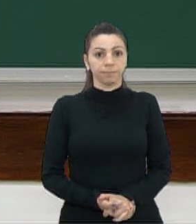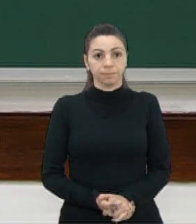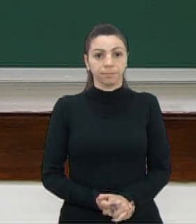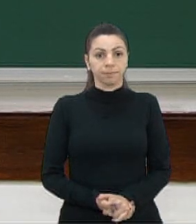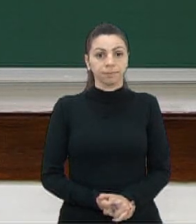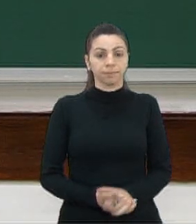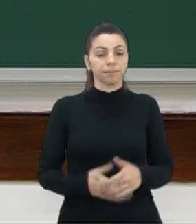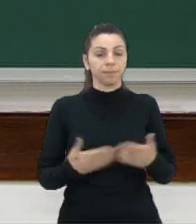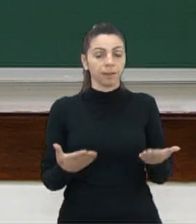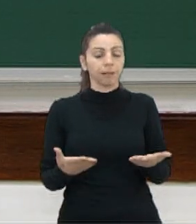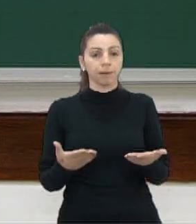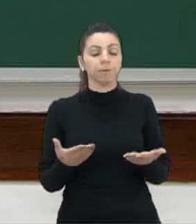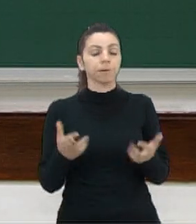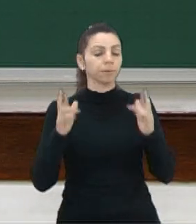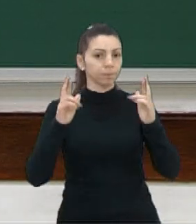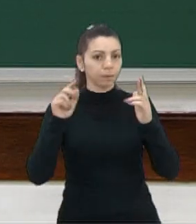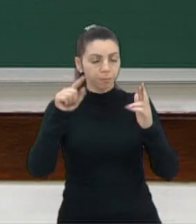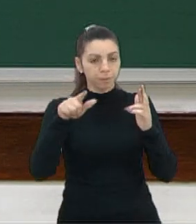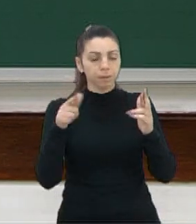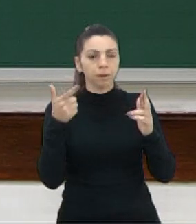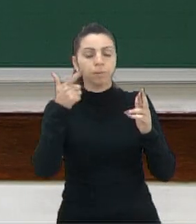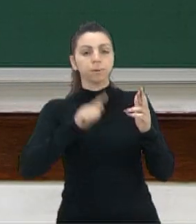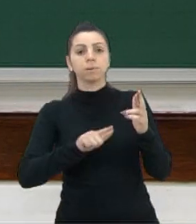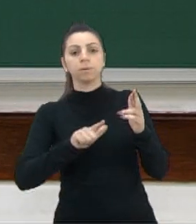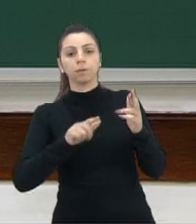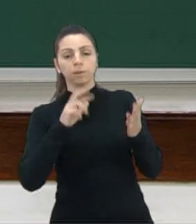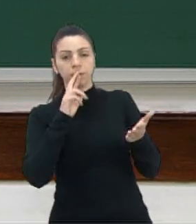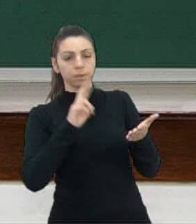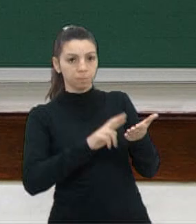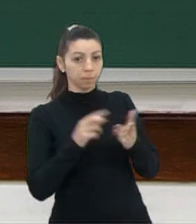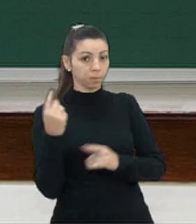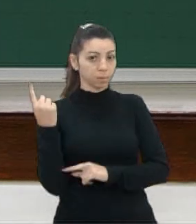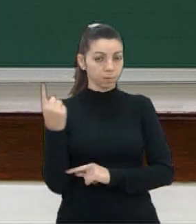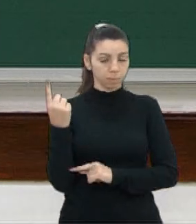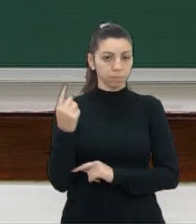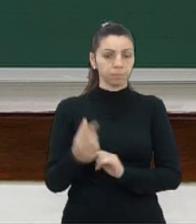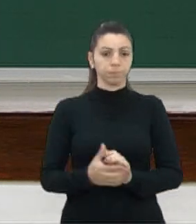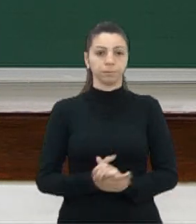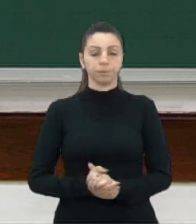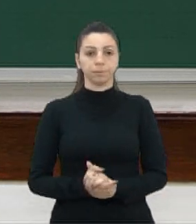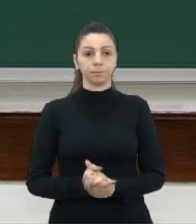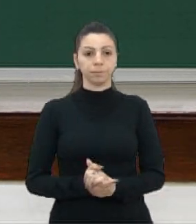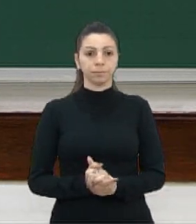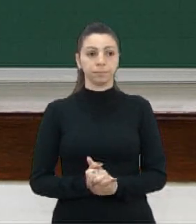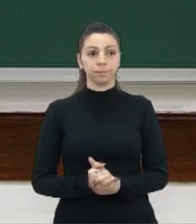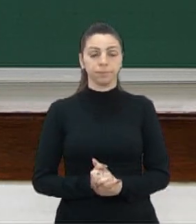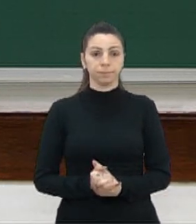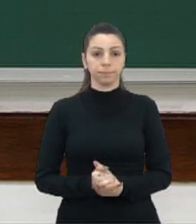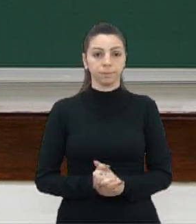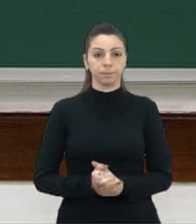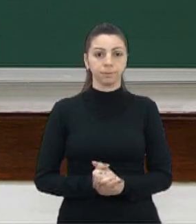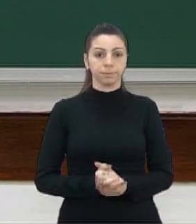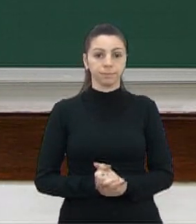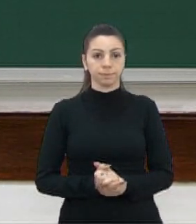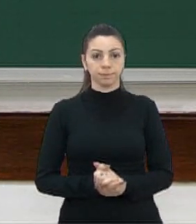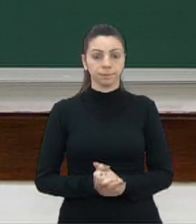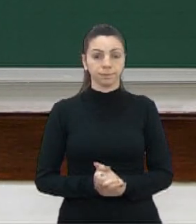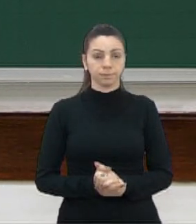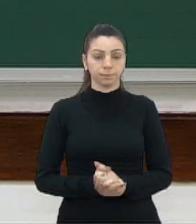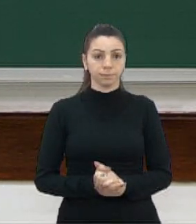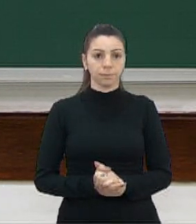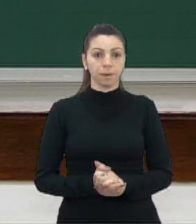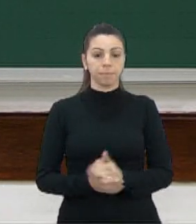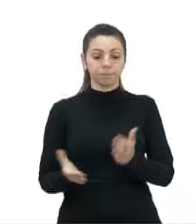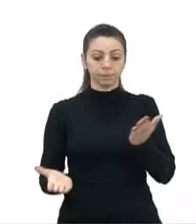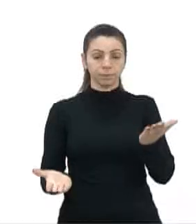Vamos lá então, espero que você tenha conseguido resolver o exercício sozinho. Vamos dar uma olhada. Primeira coisa, vamos fazer o